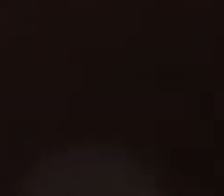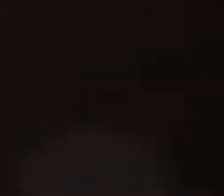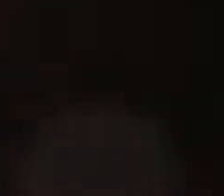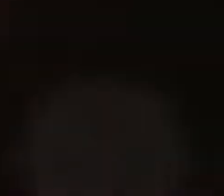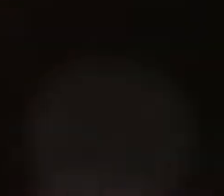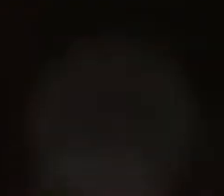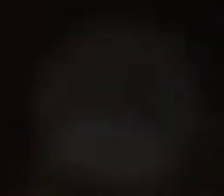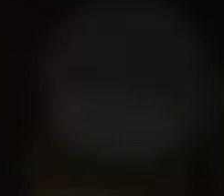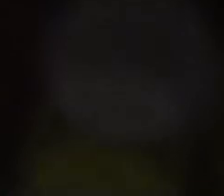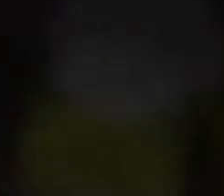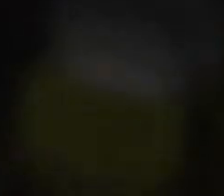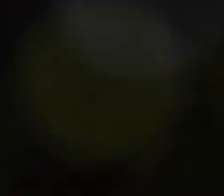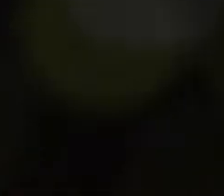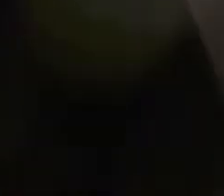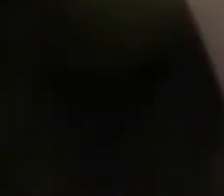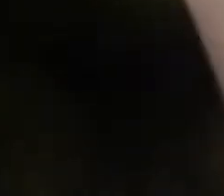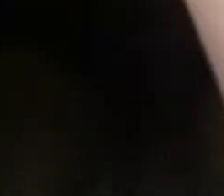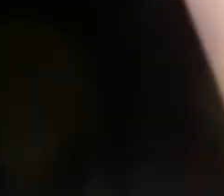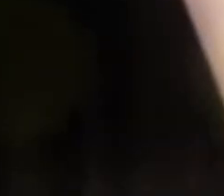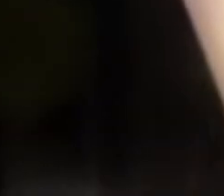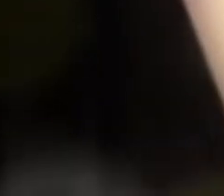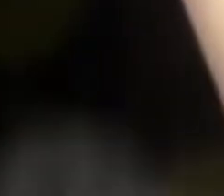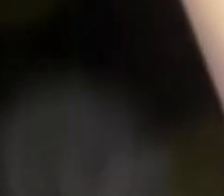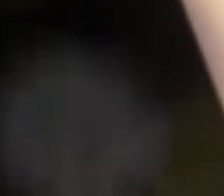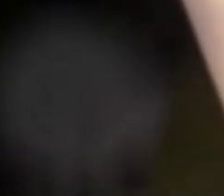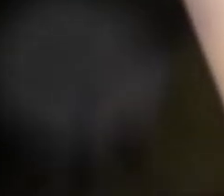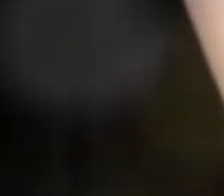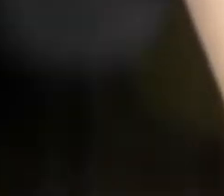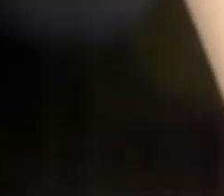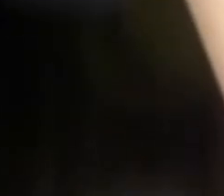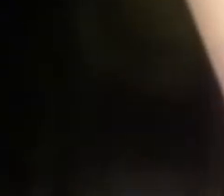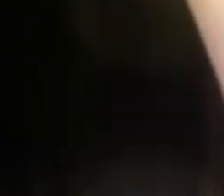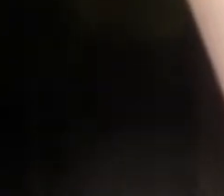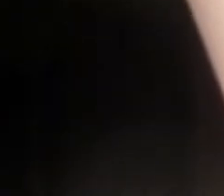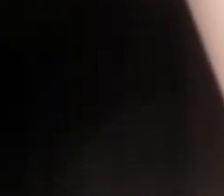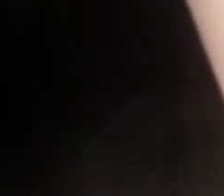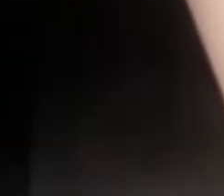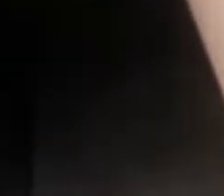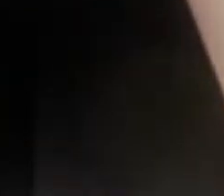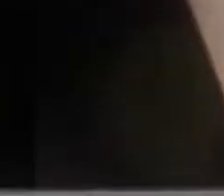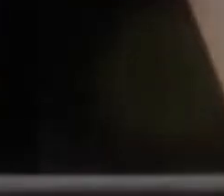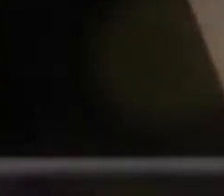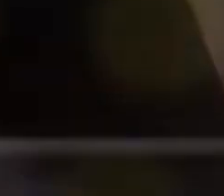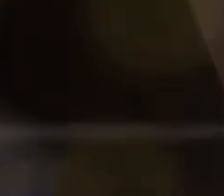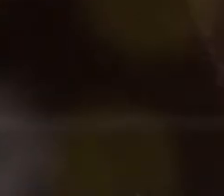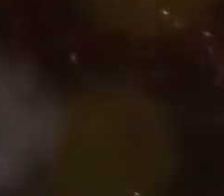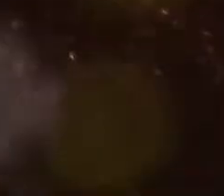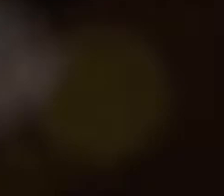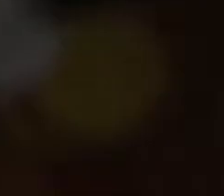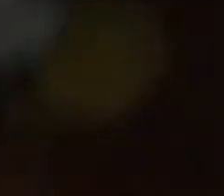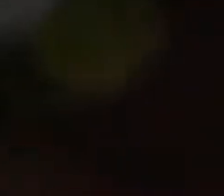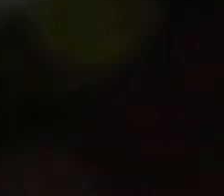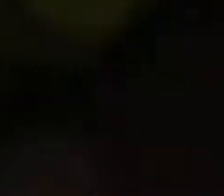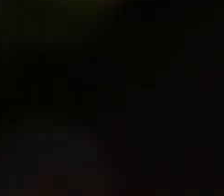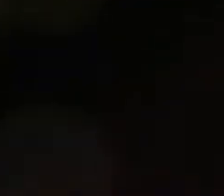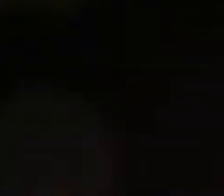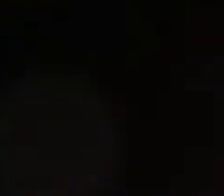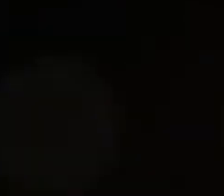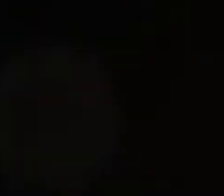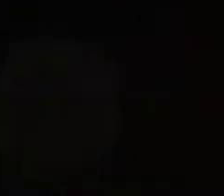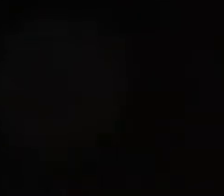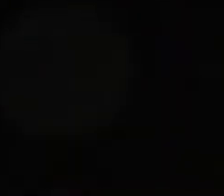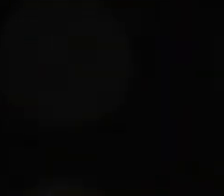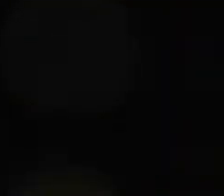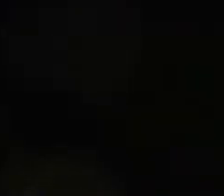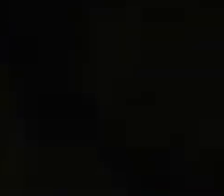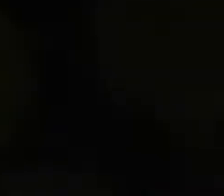Também agracia pessoas notáveis que contribuíram para o engrandecimento da magistratura nacional ou